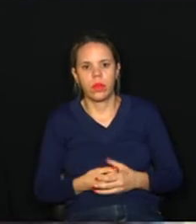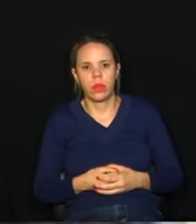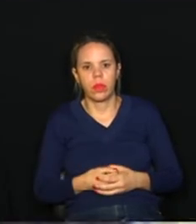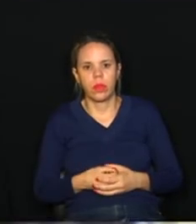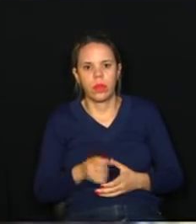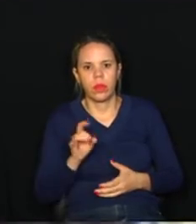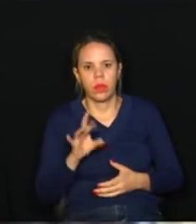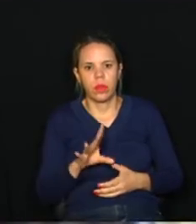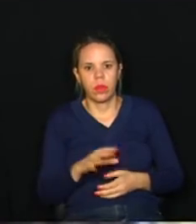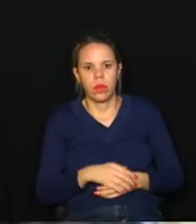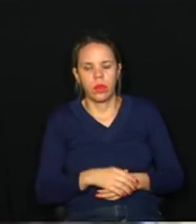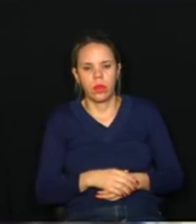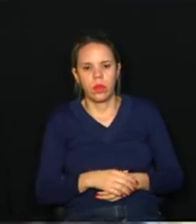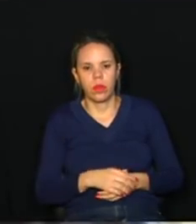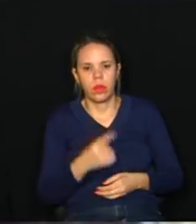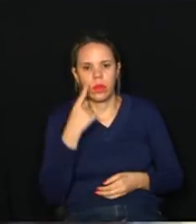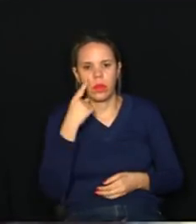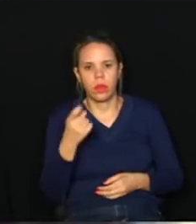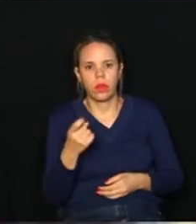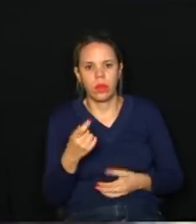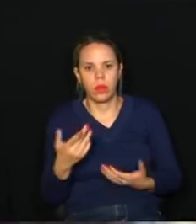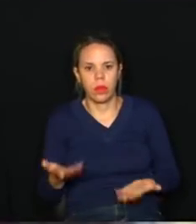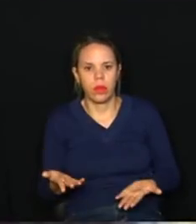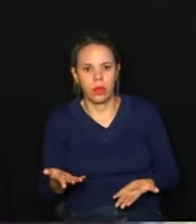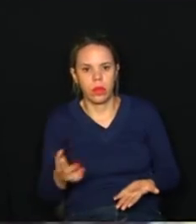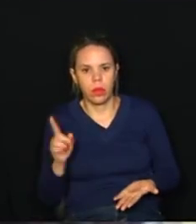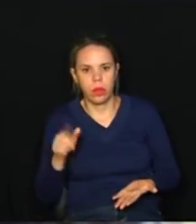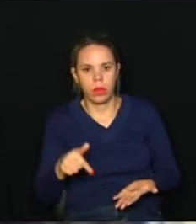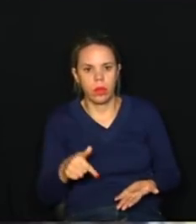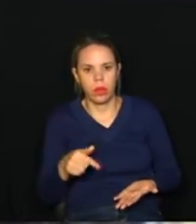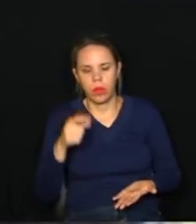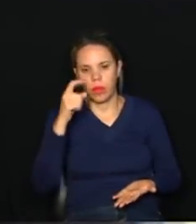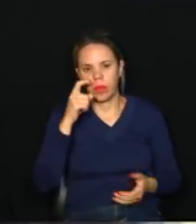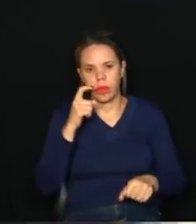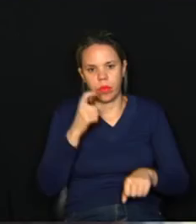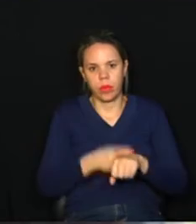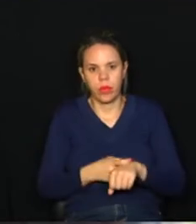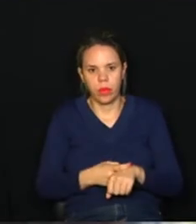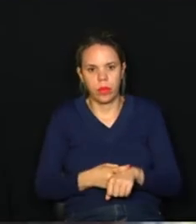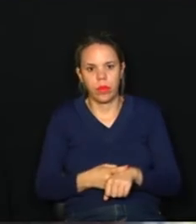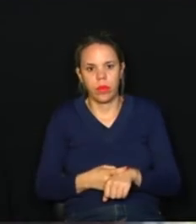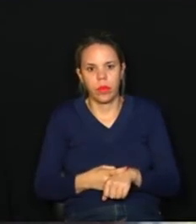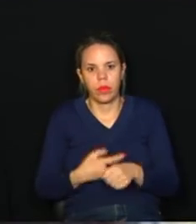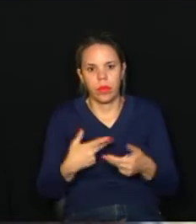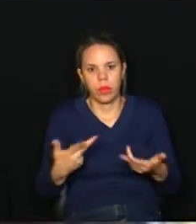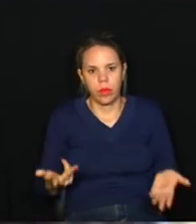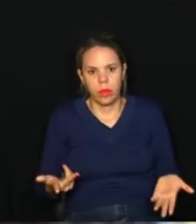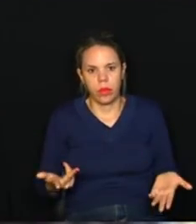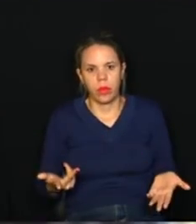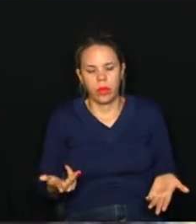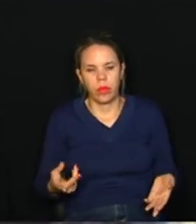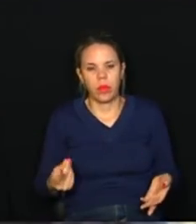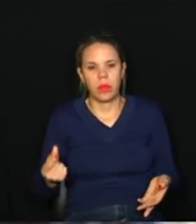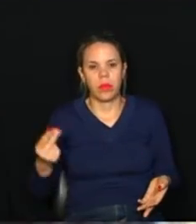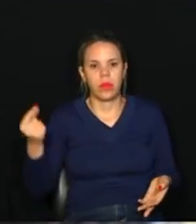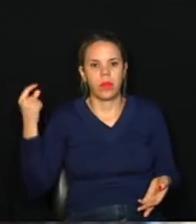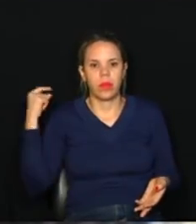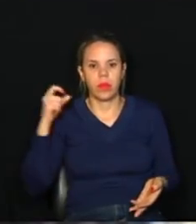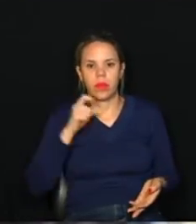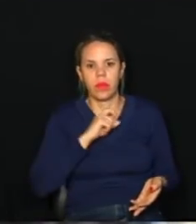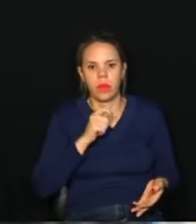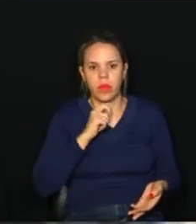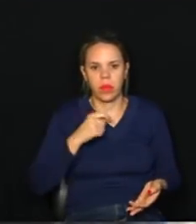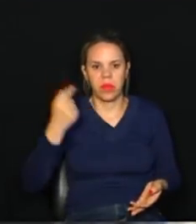só aquele que interessa. Então, isso é uma ignorância, é uma coisa muito antiga,